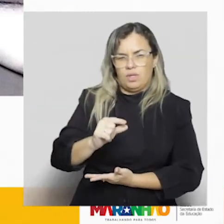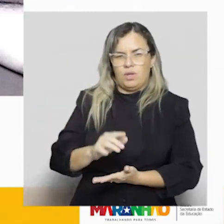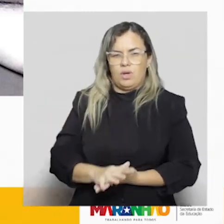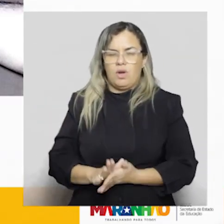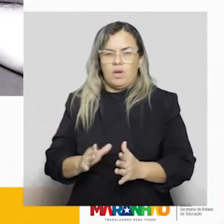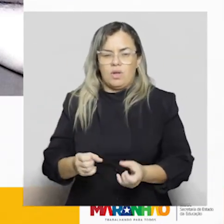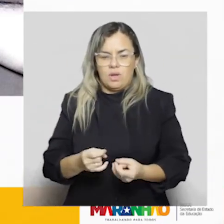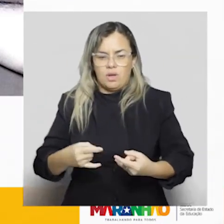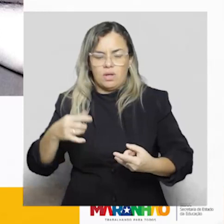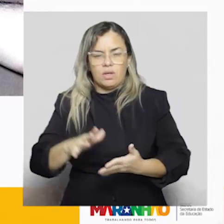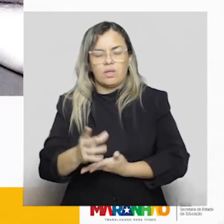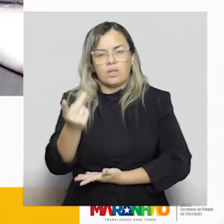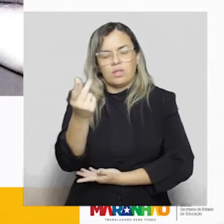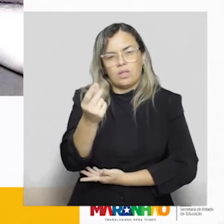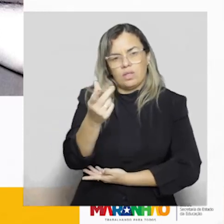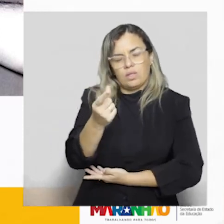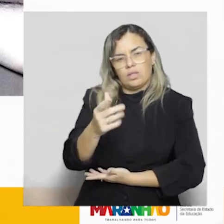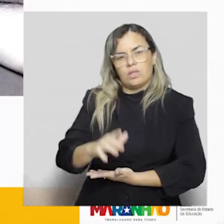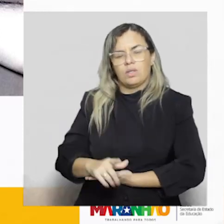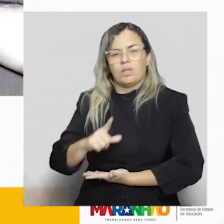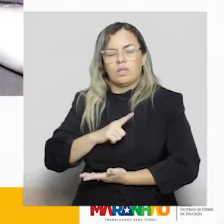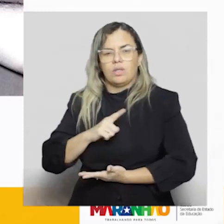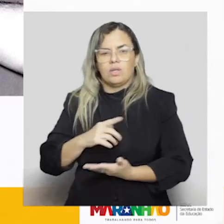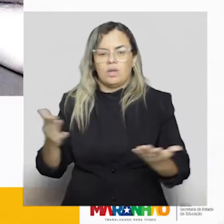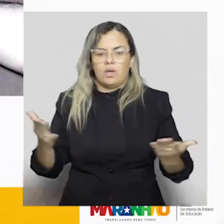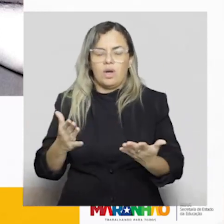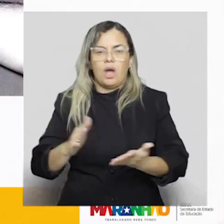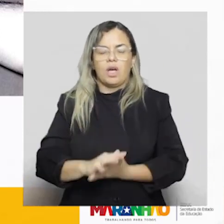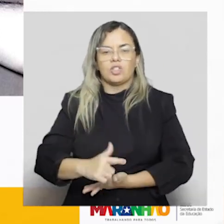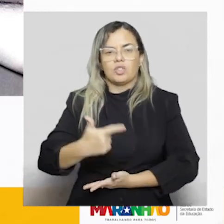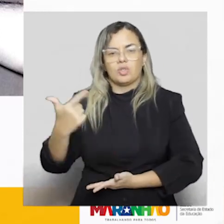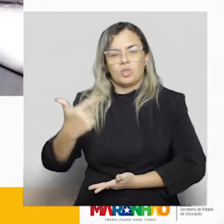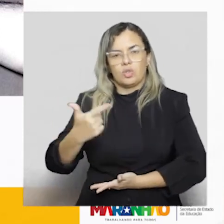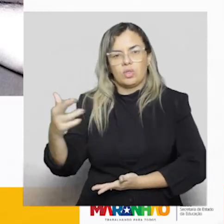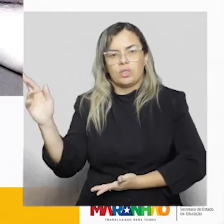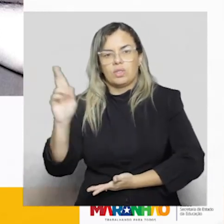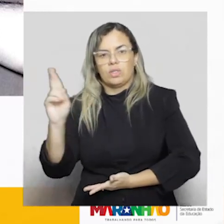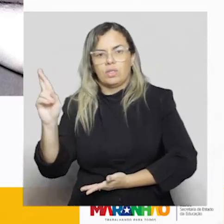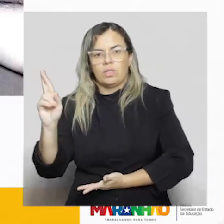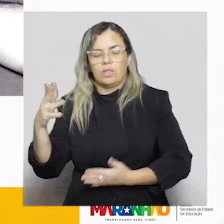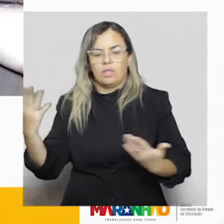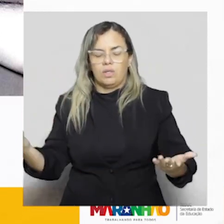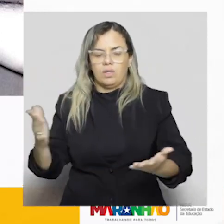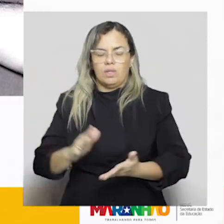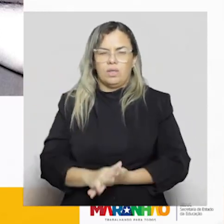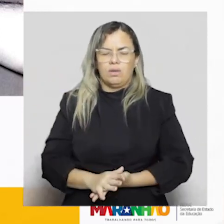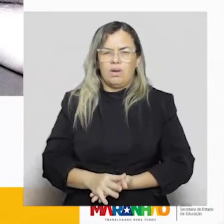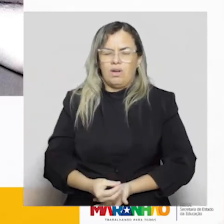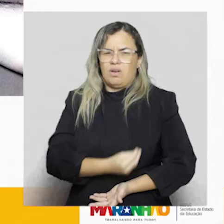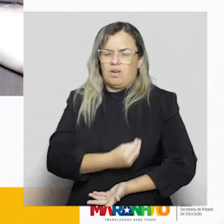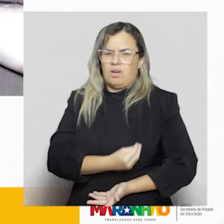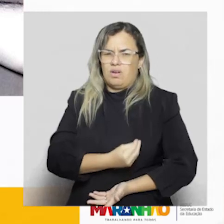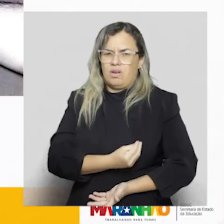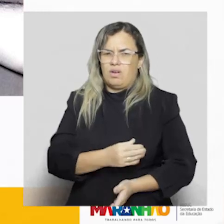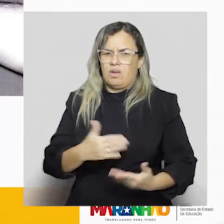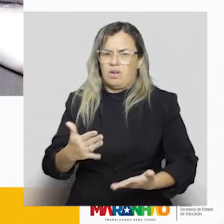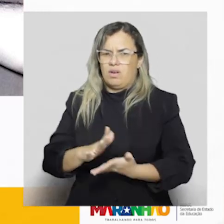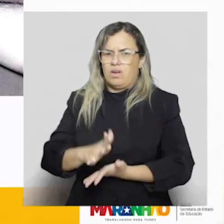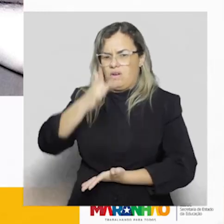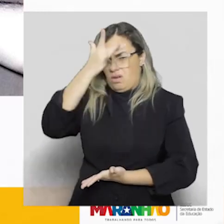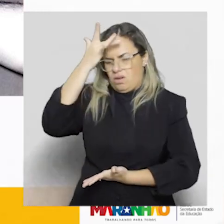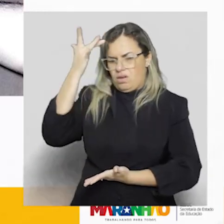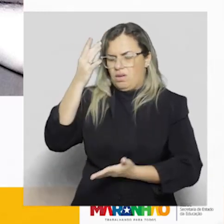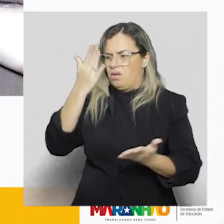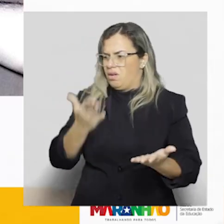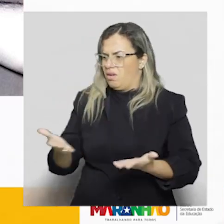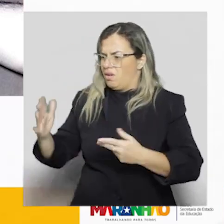hoje, que é conhecida, de R$2. Né? Espera aí, a vida de uma pessoa, mesmo que eu não saiba quem é,